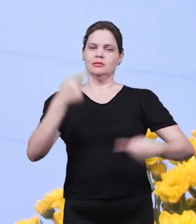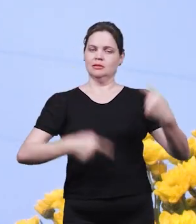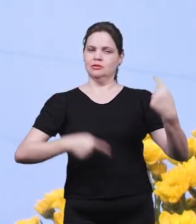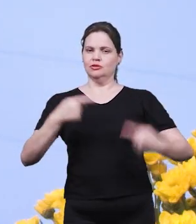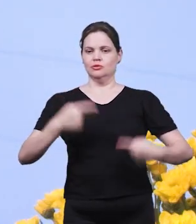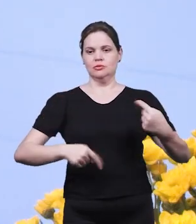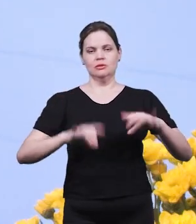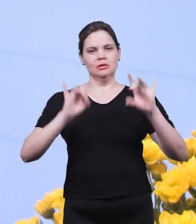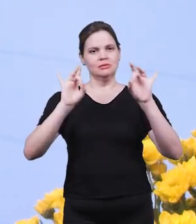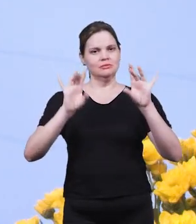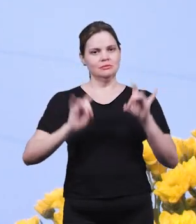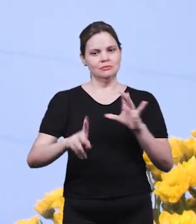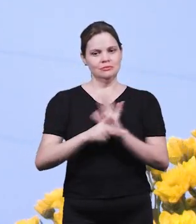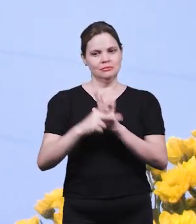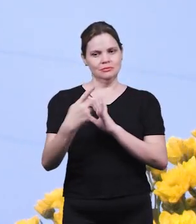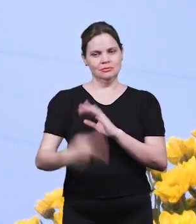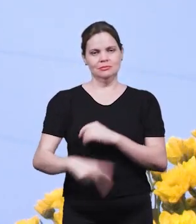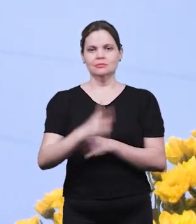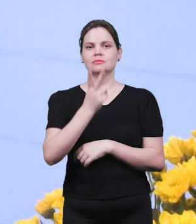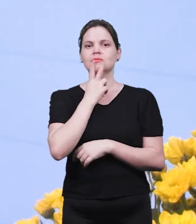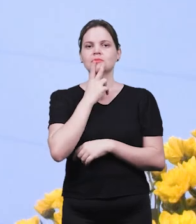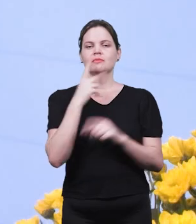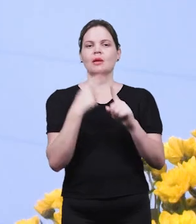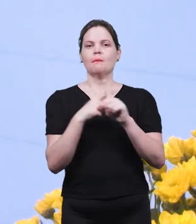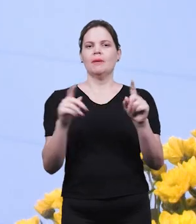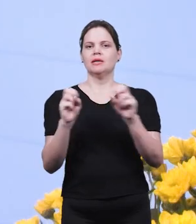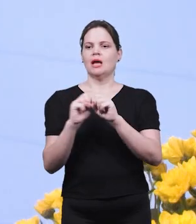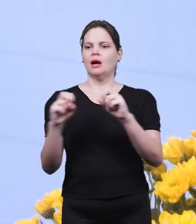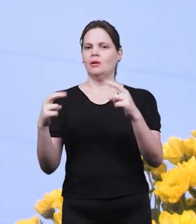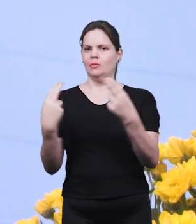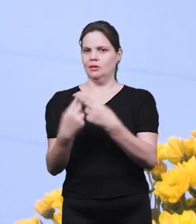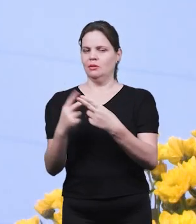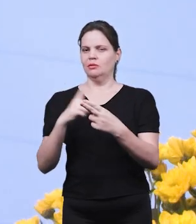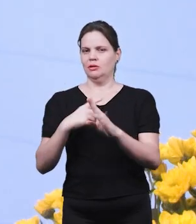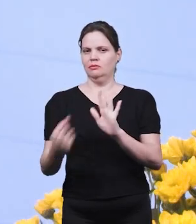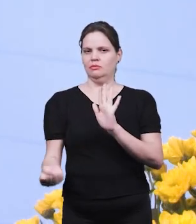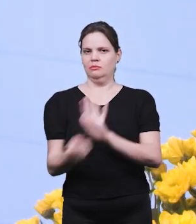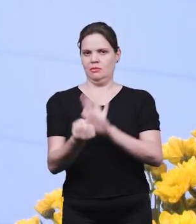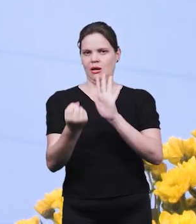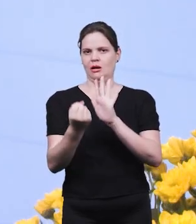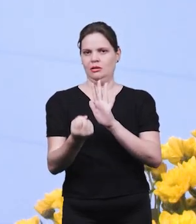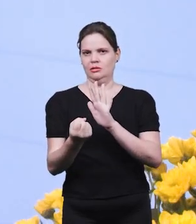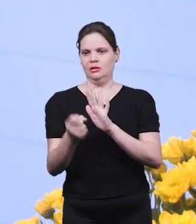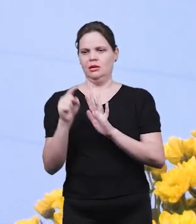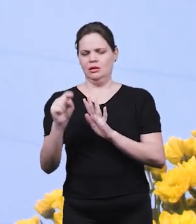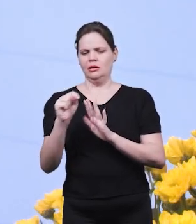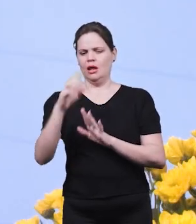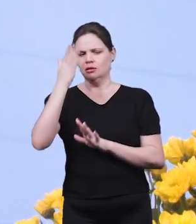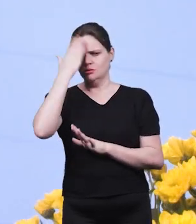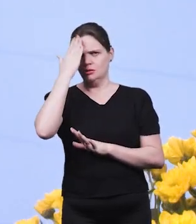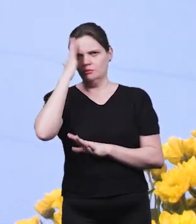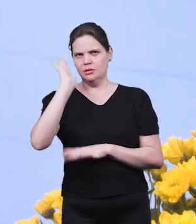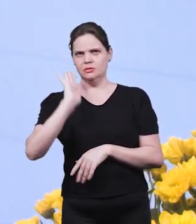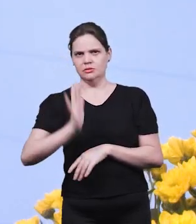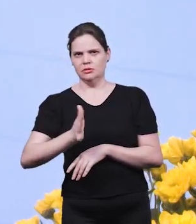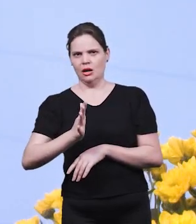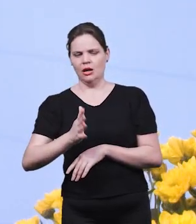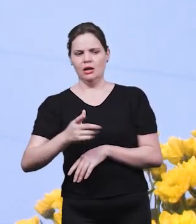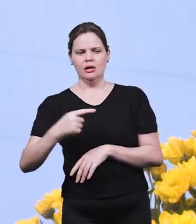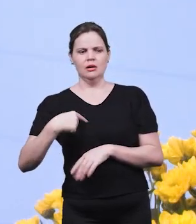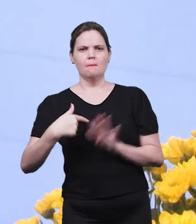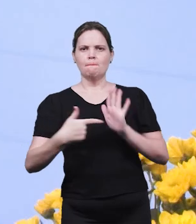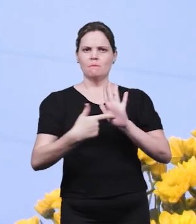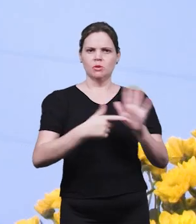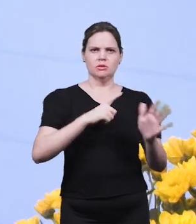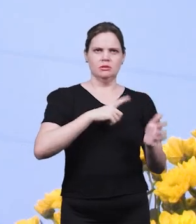União demarcou, a União sabia, diz que é dela, apesar do registro,